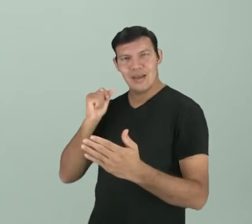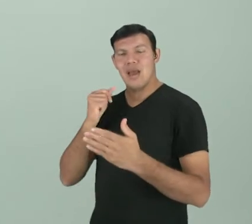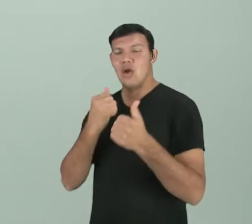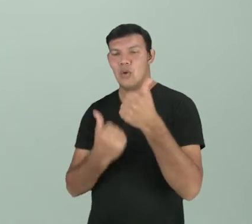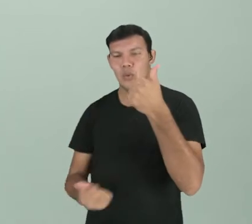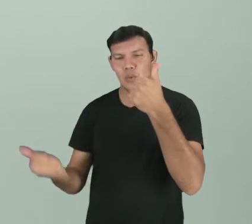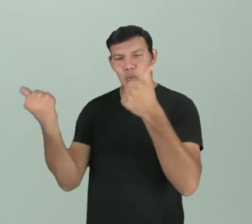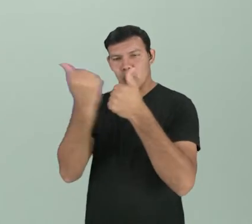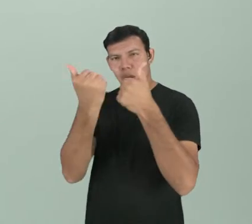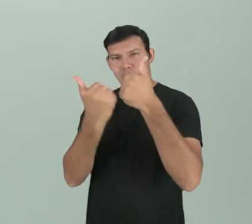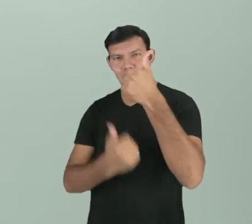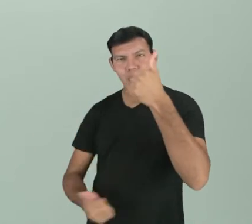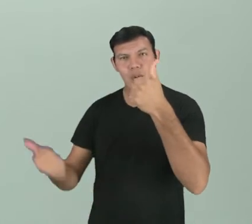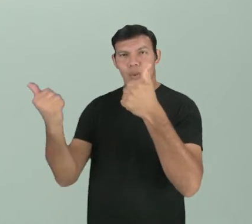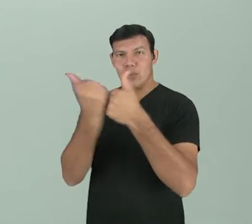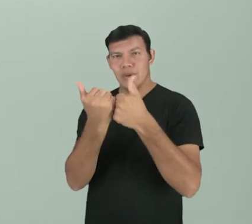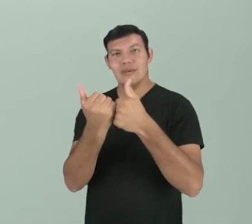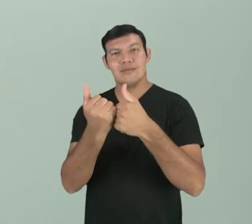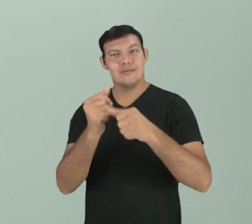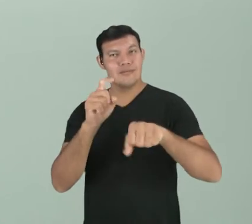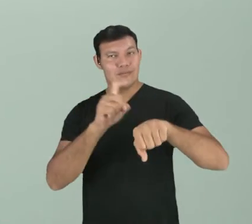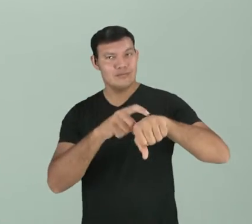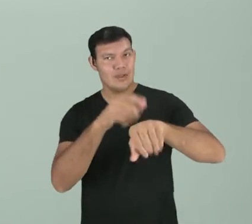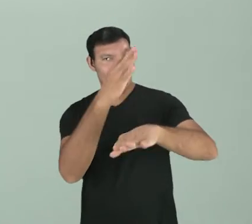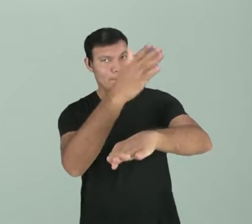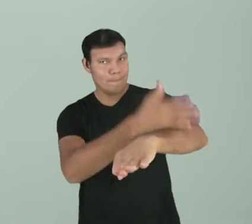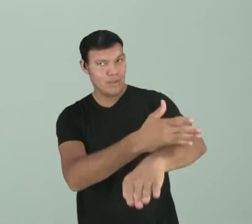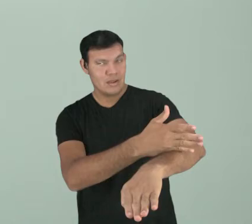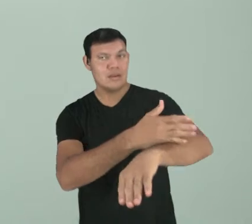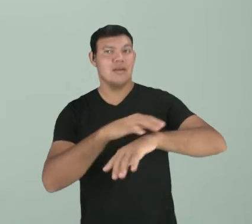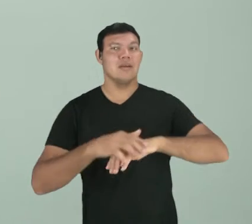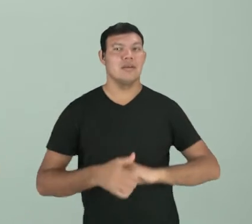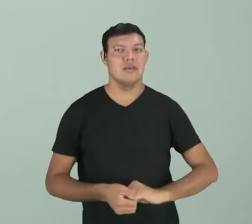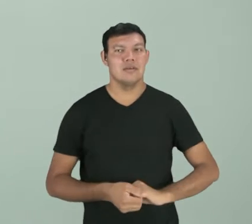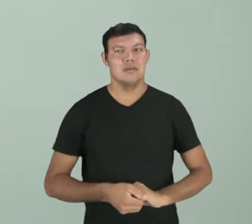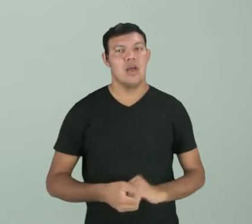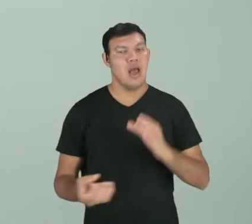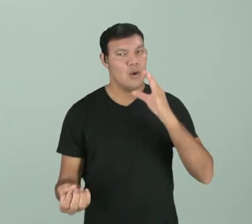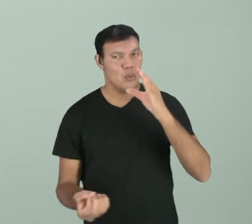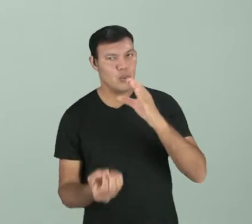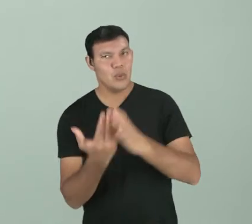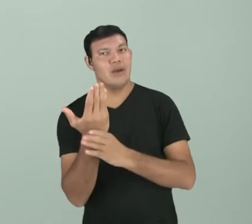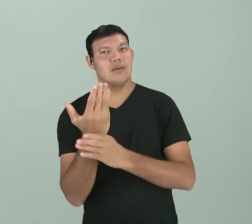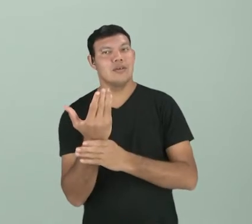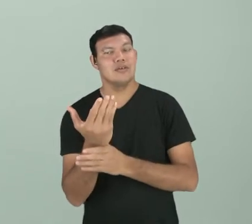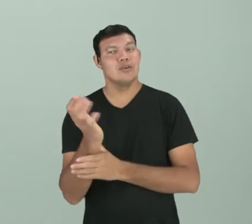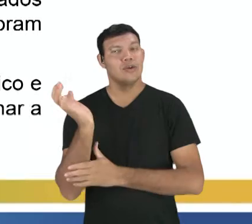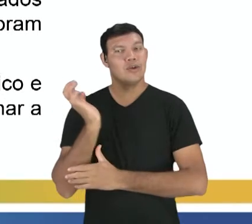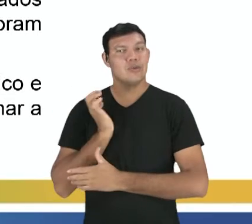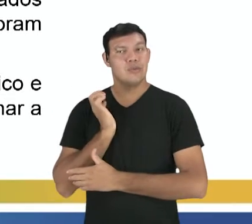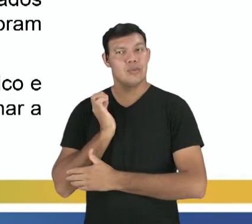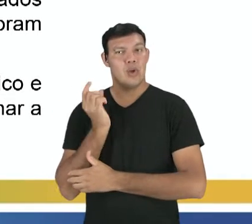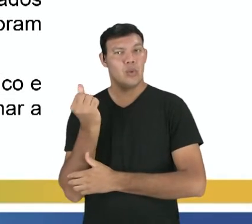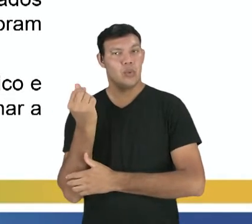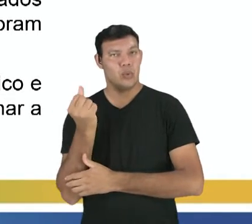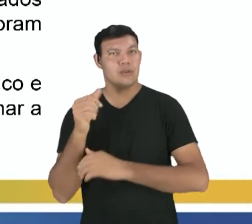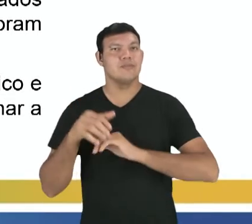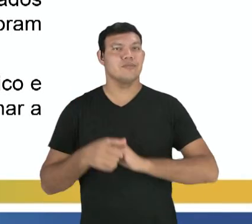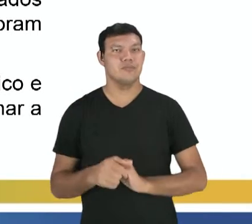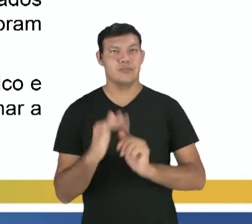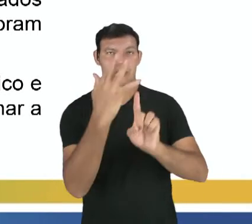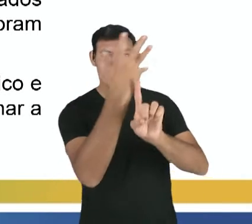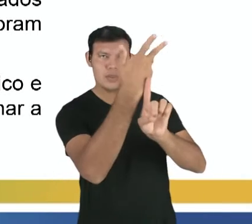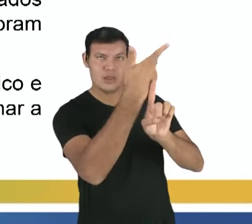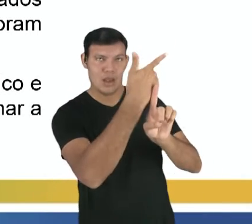sendo substituídos pelo da Idade Média e até aí quando surgiu a burguesia. A